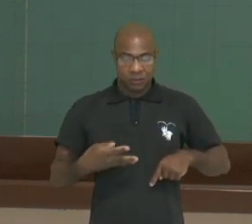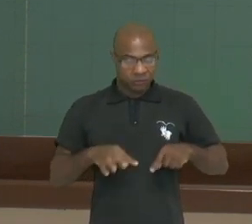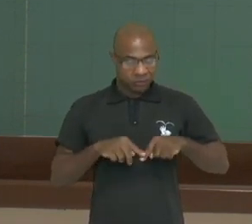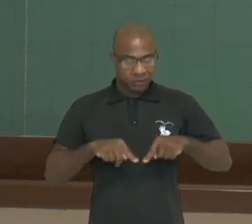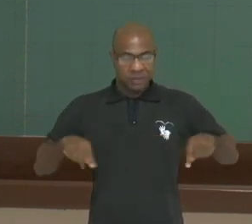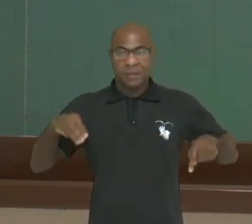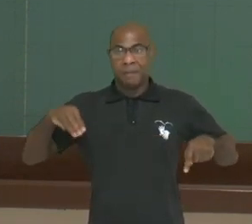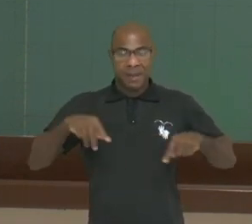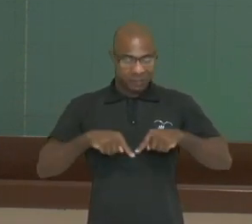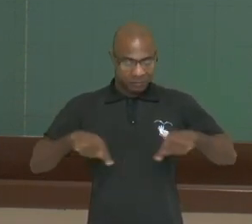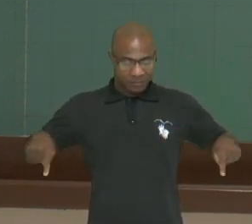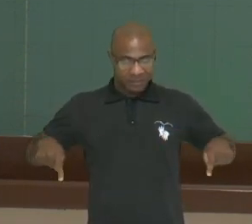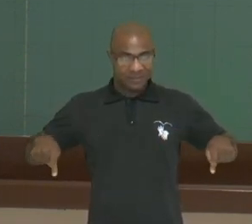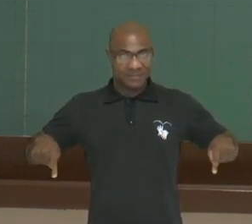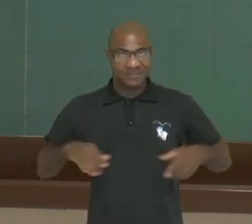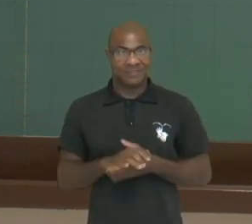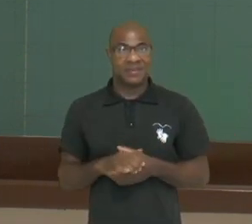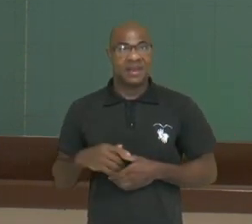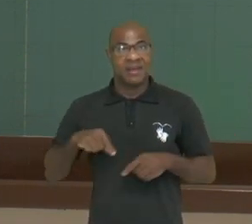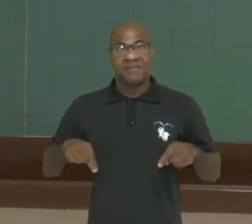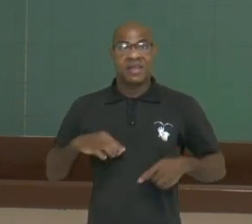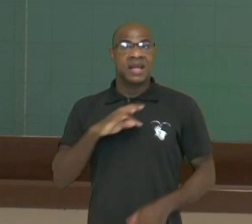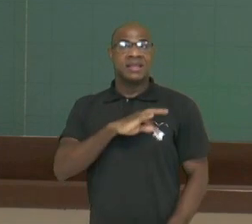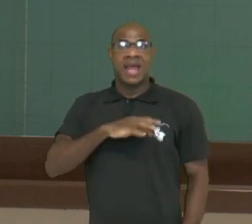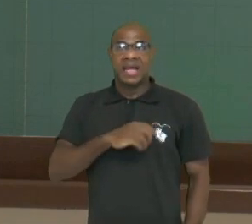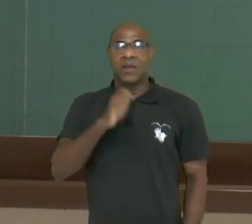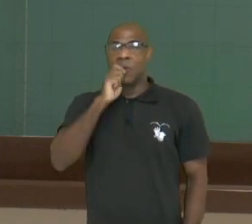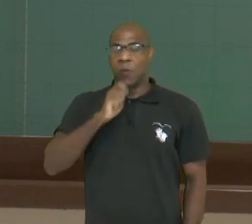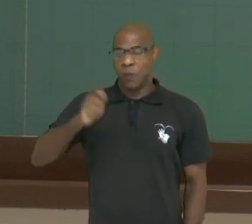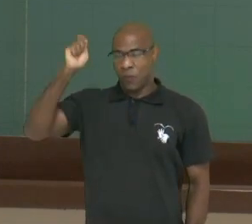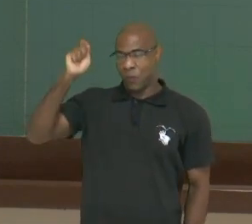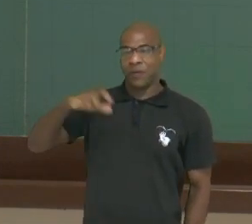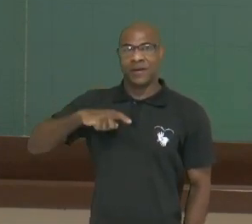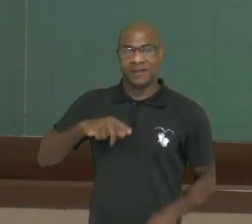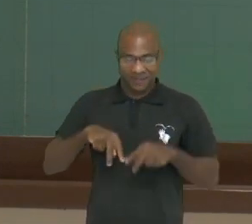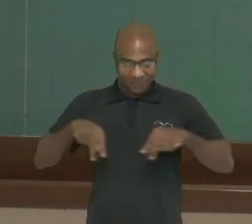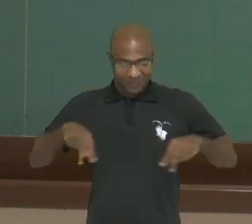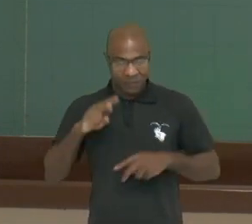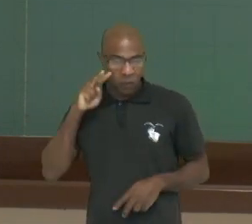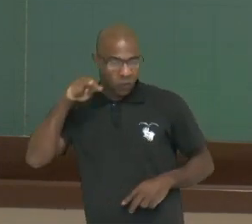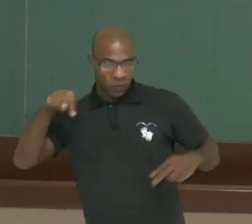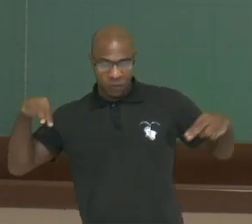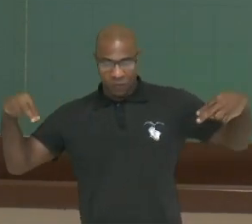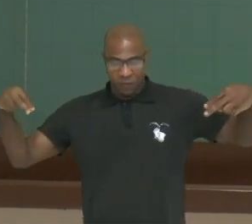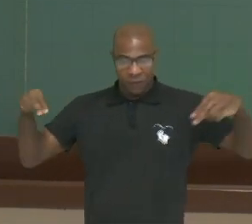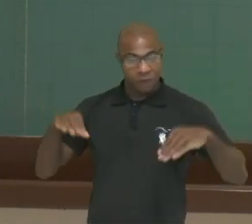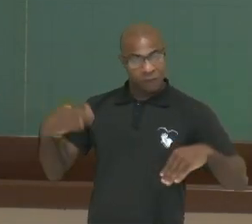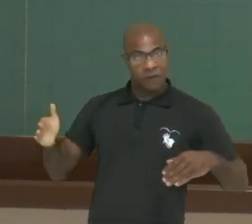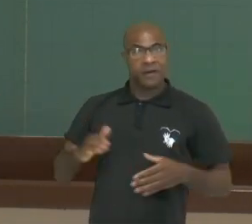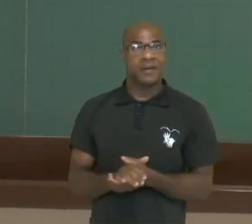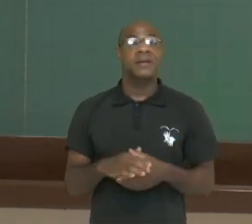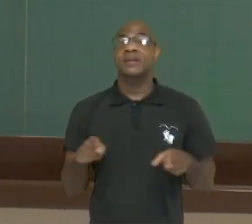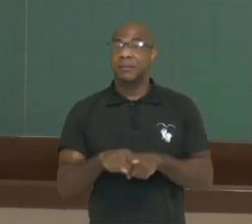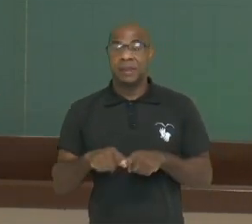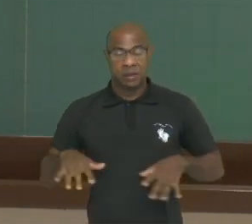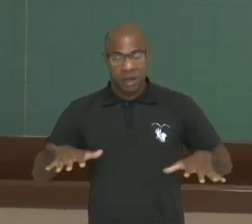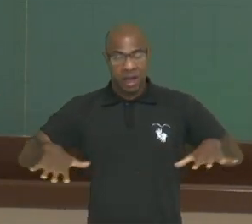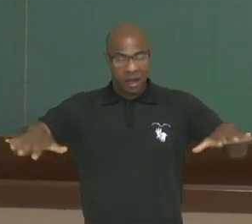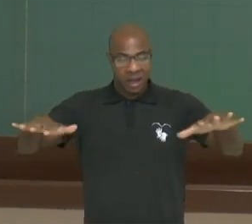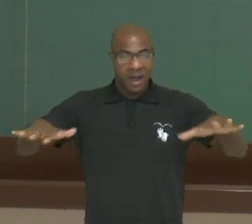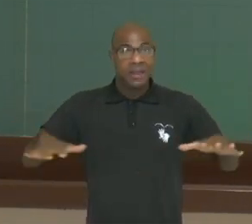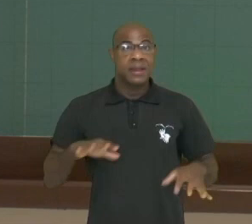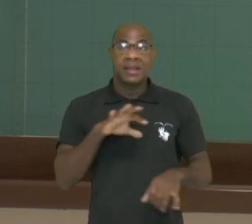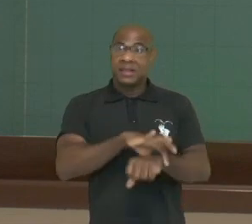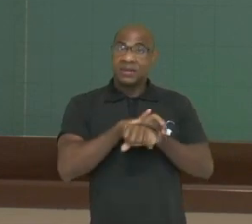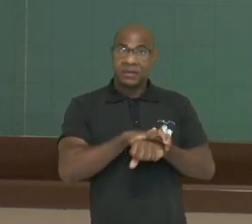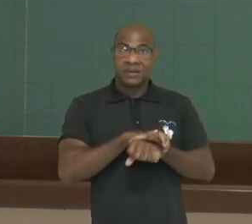são realizadas em tatames com uma área de 10 metros quadrados e com a área de segurança. O total